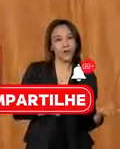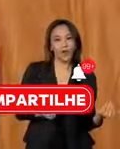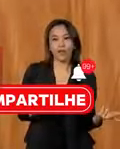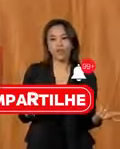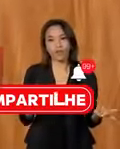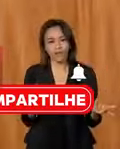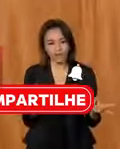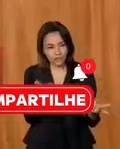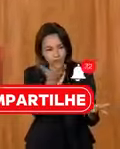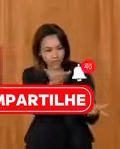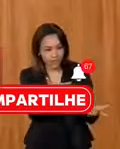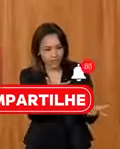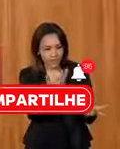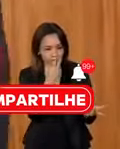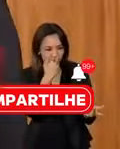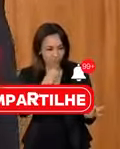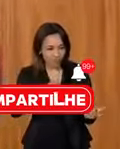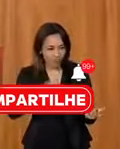se cuida.